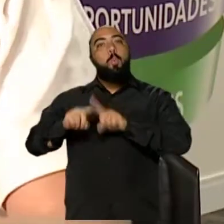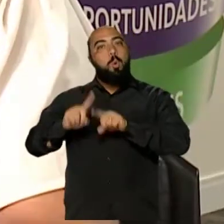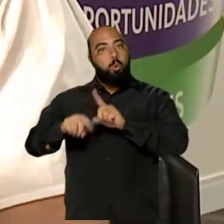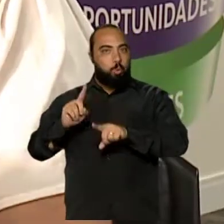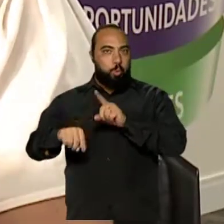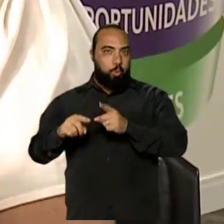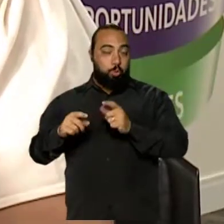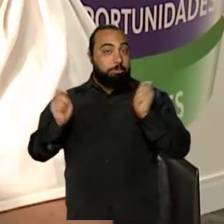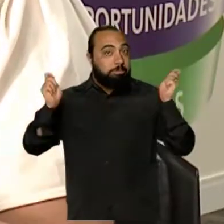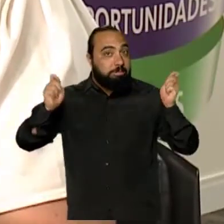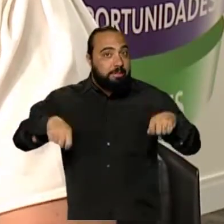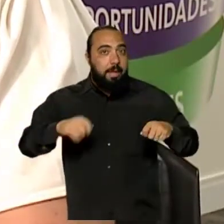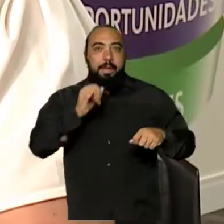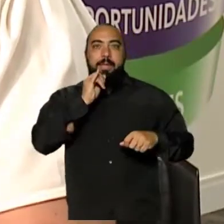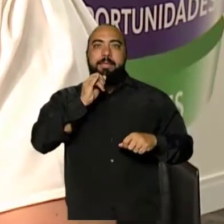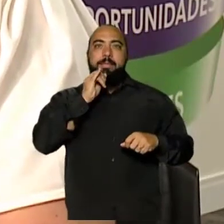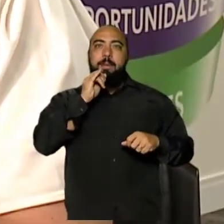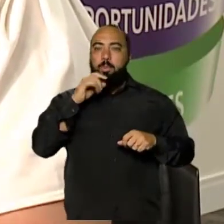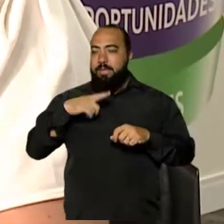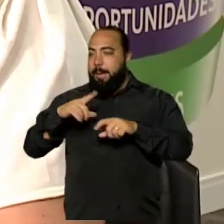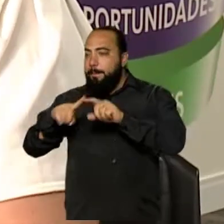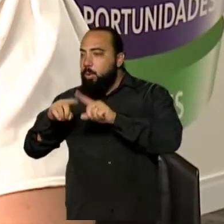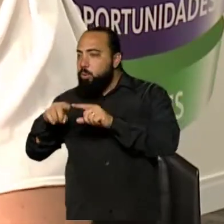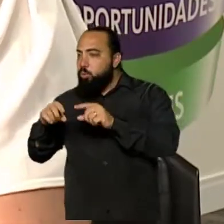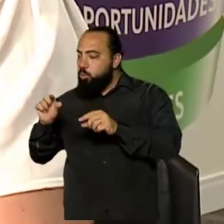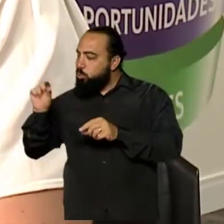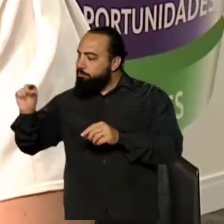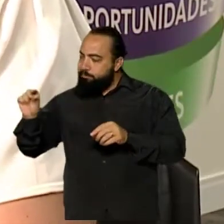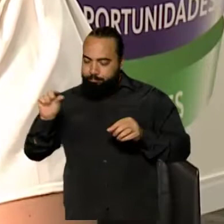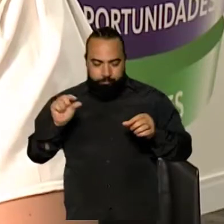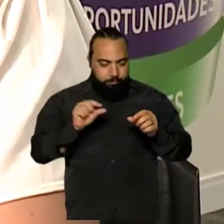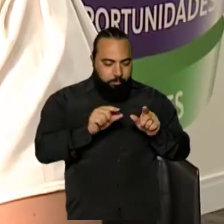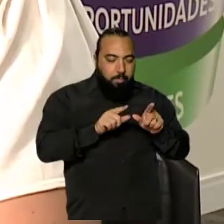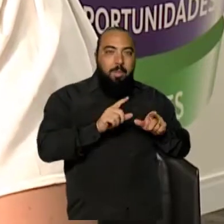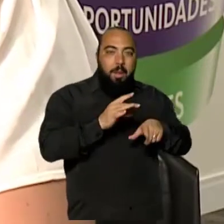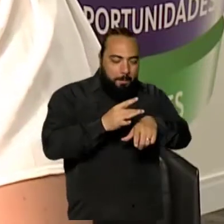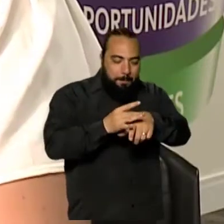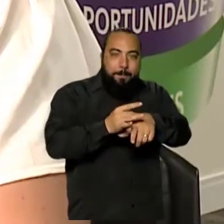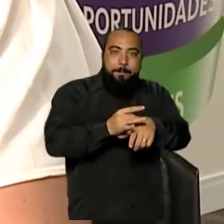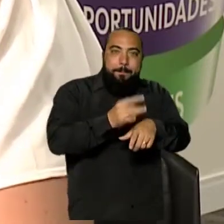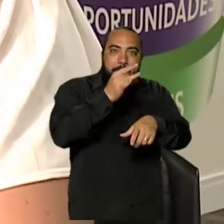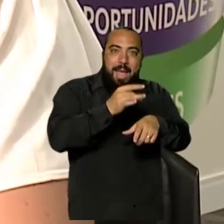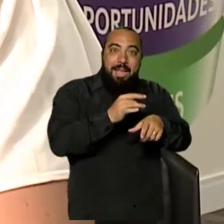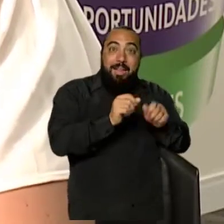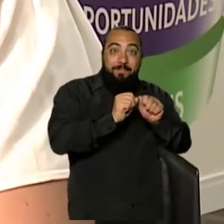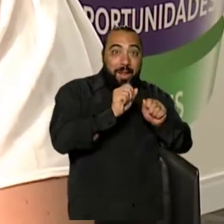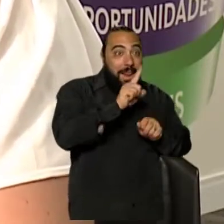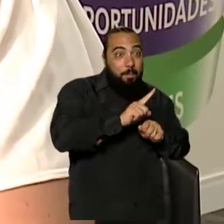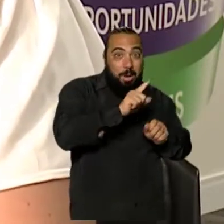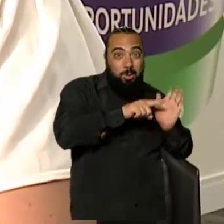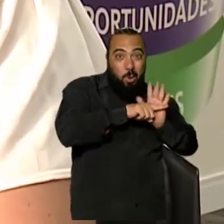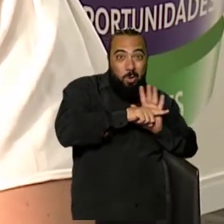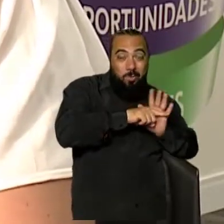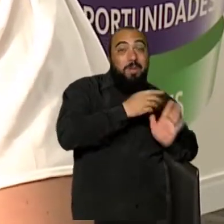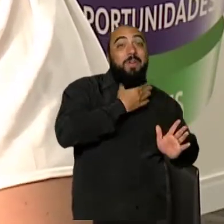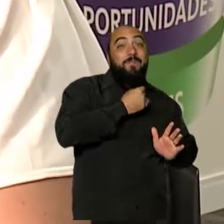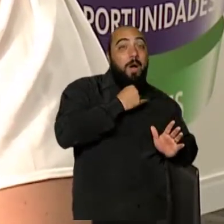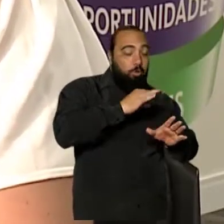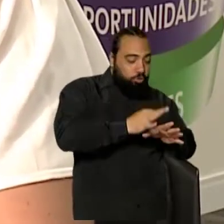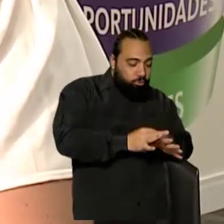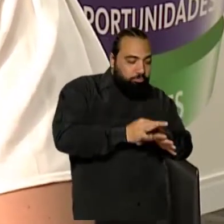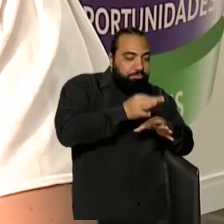é possível aplicar um produto sobre um fragmento de pele obtido em laboratório e entender